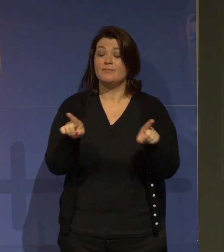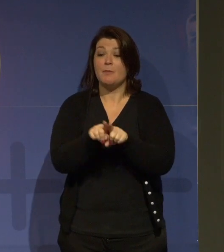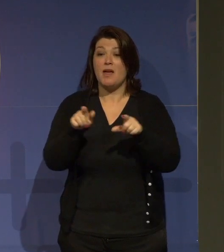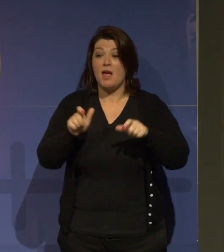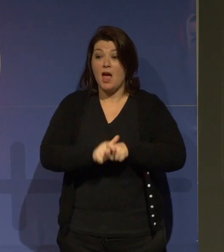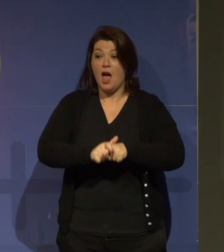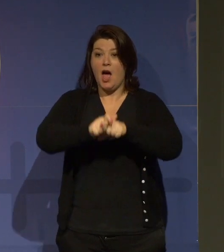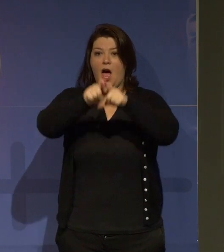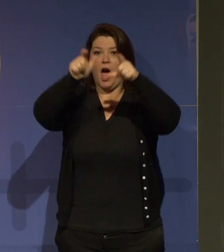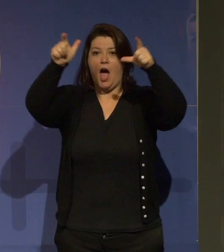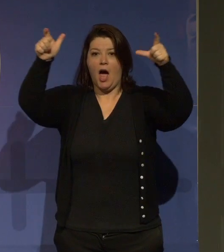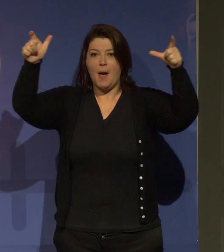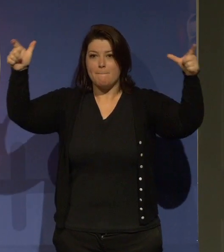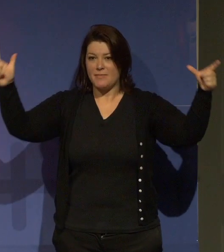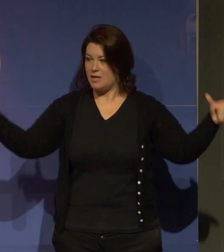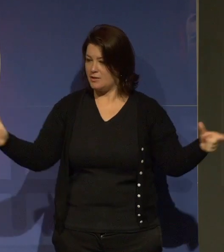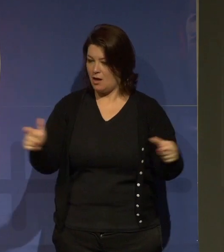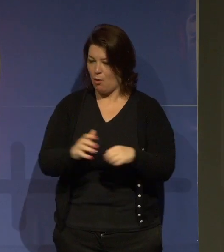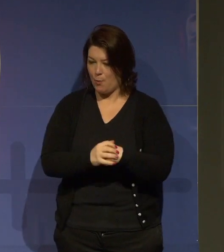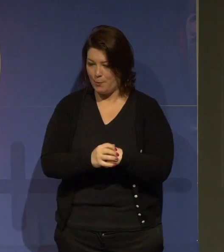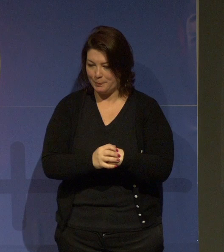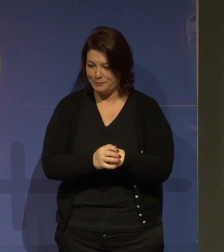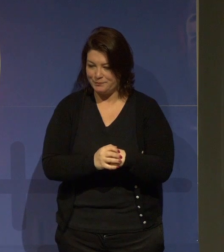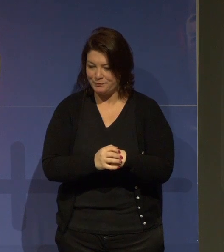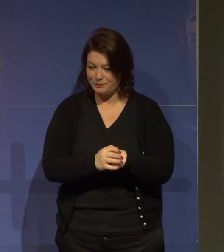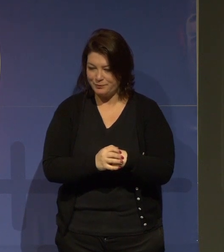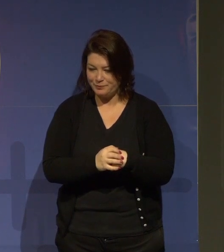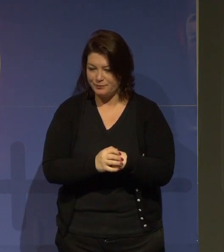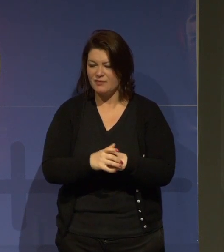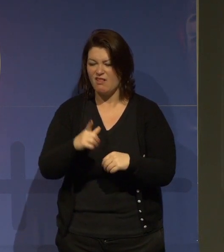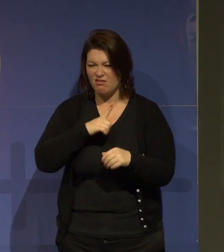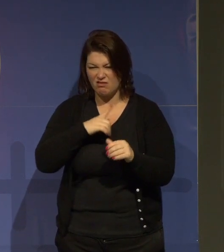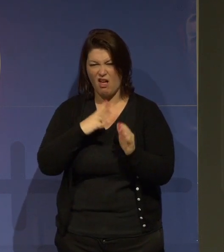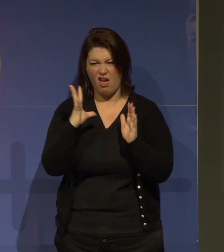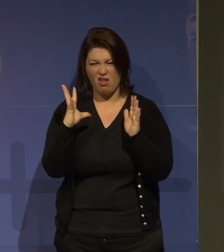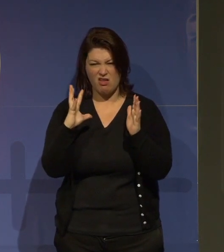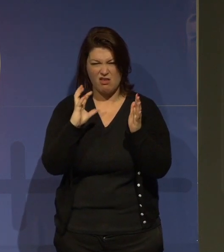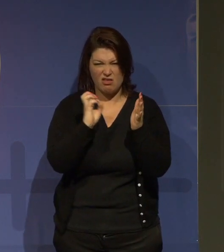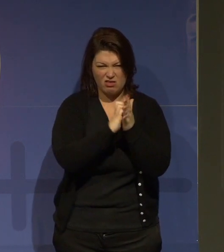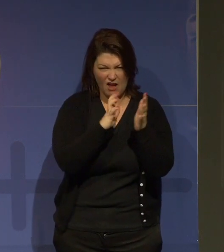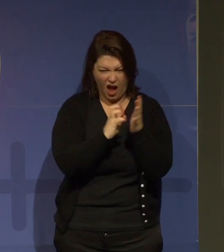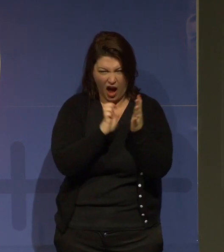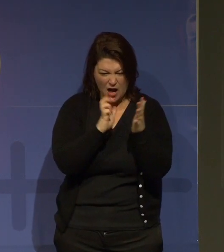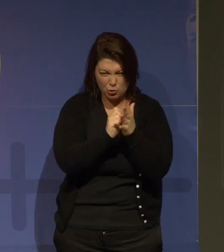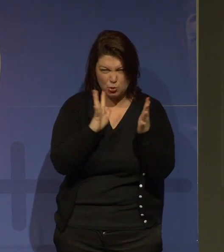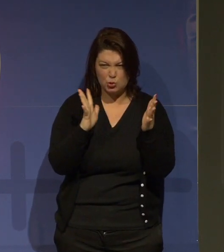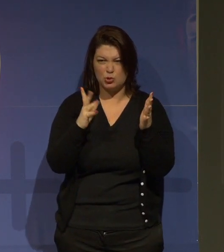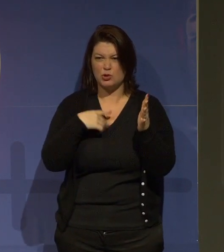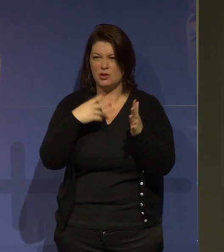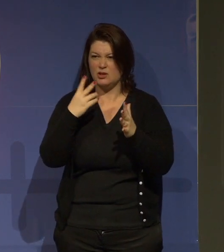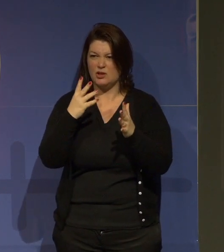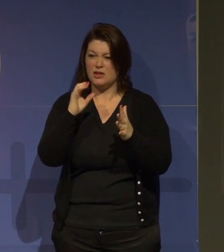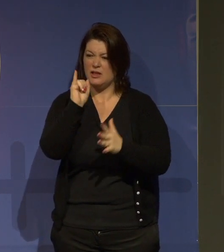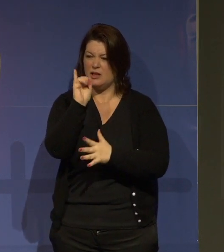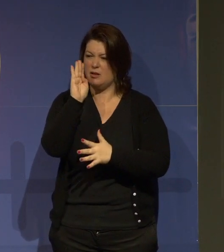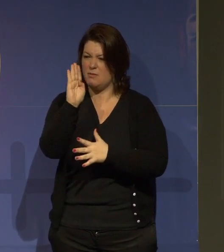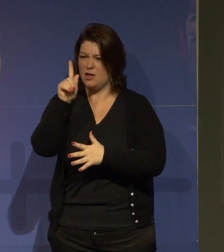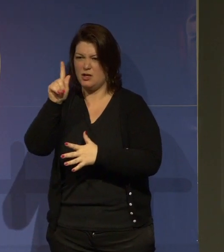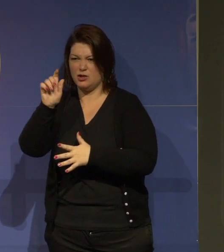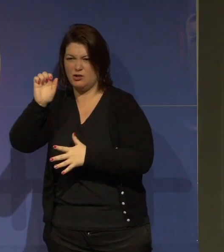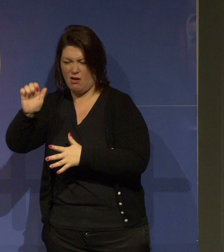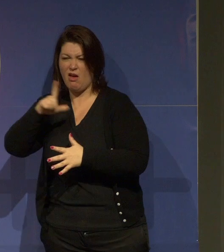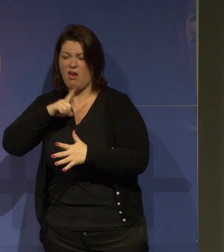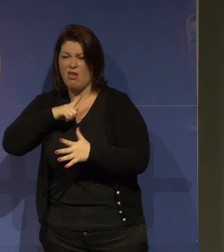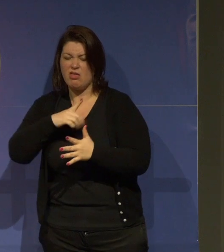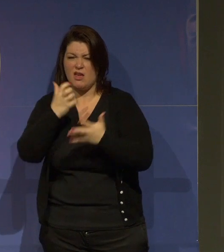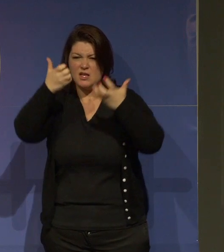Ampliação, né, de mercado. A gente tem dados do IBGE, do censo de 2010, que trazem aí